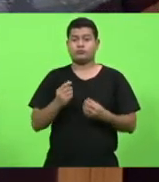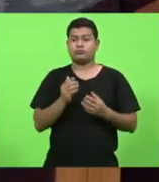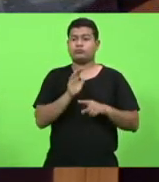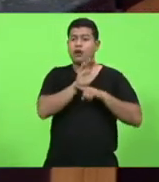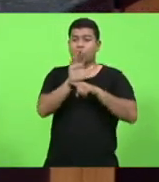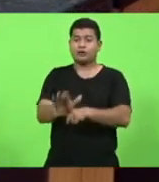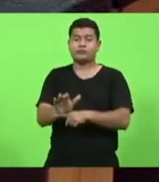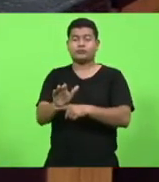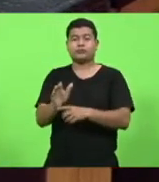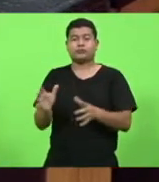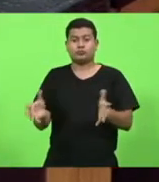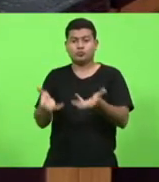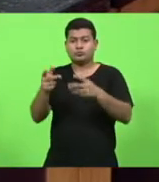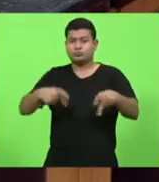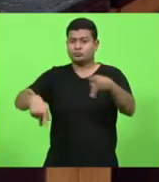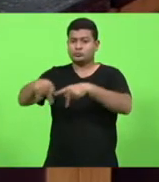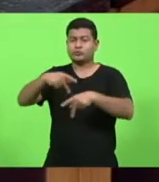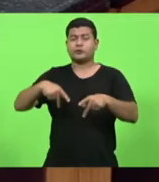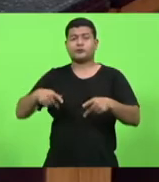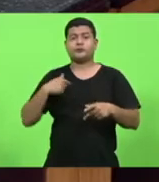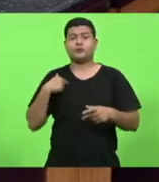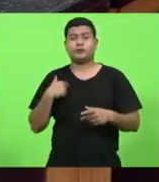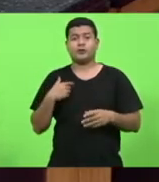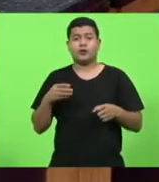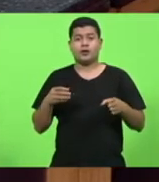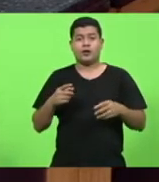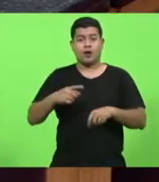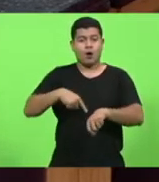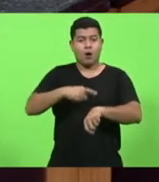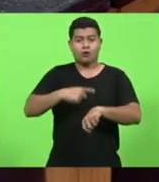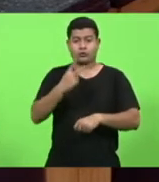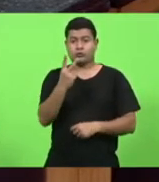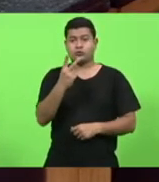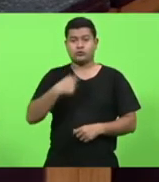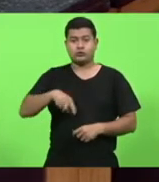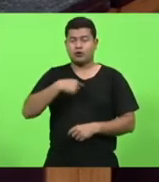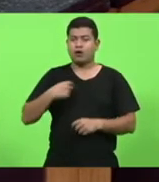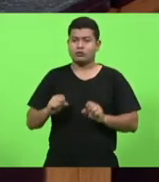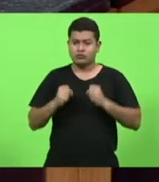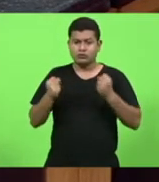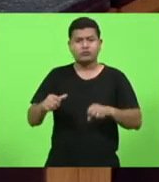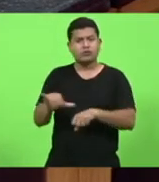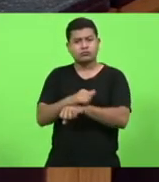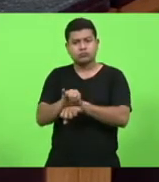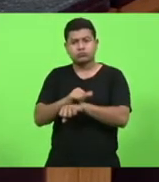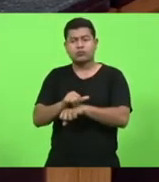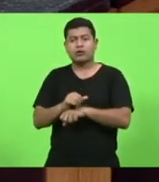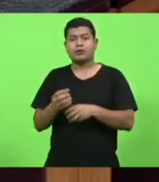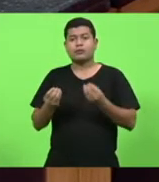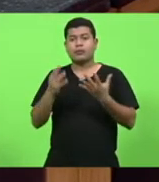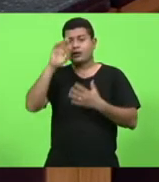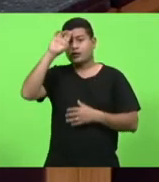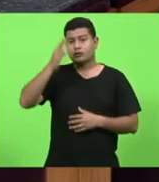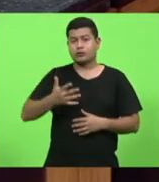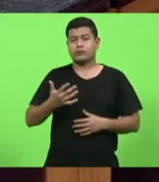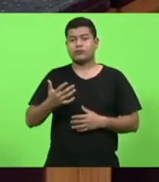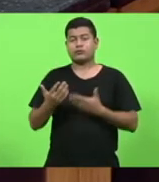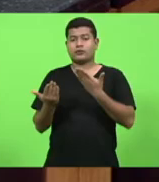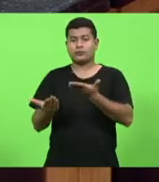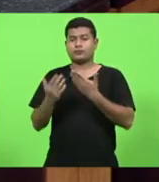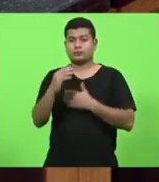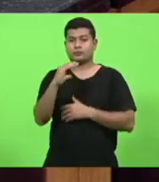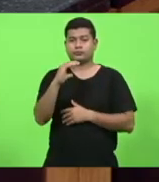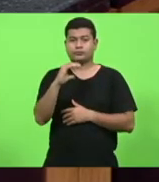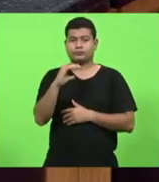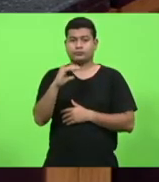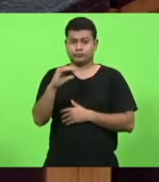povo, à nossa gente. Durante quase 2 horas, buscamos soluções para o carvão mineral do sul de Santa Catarina.